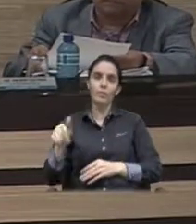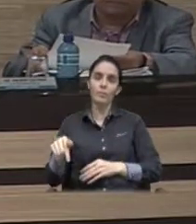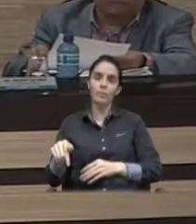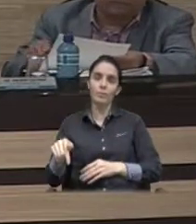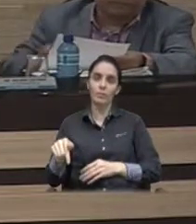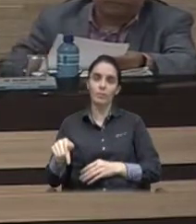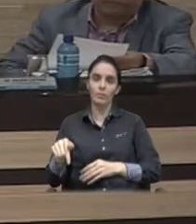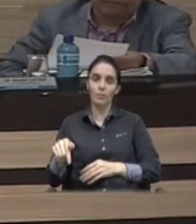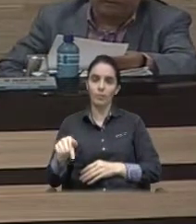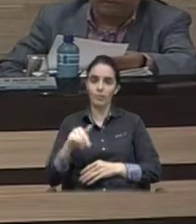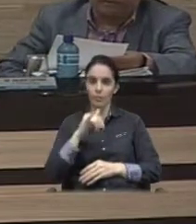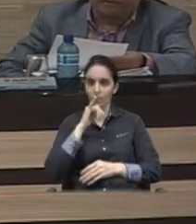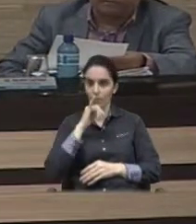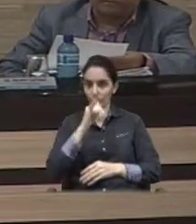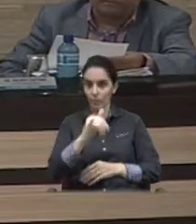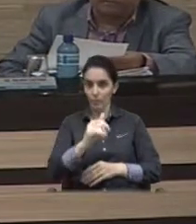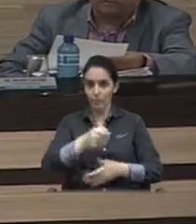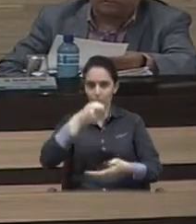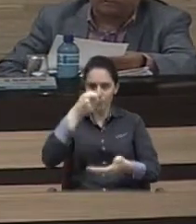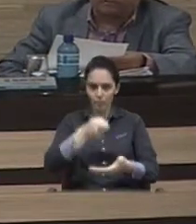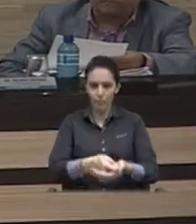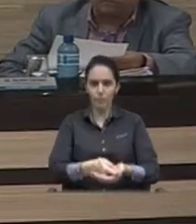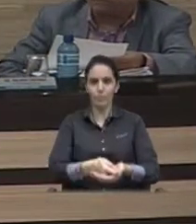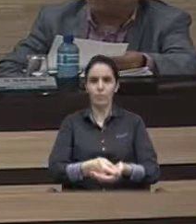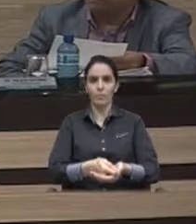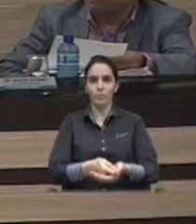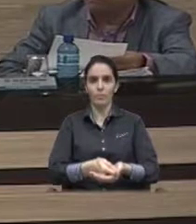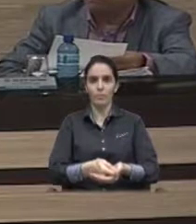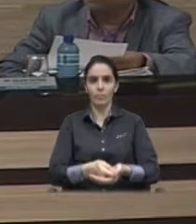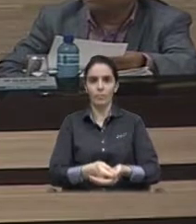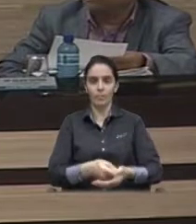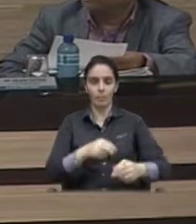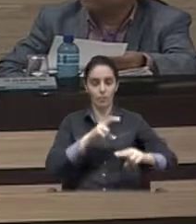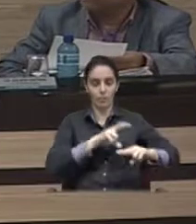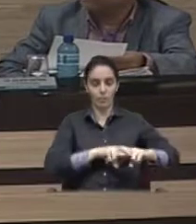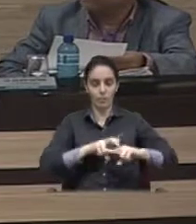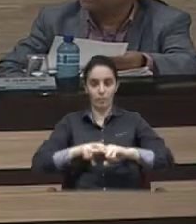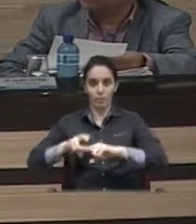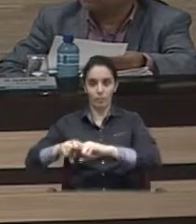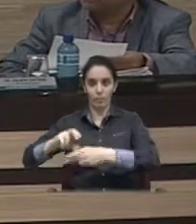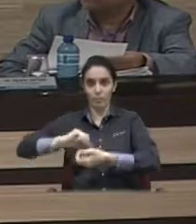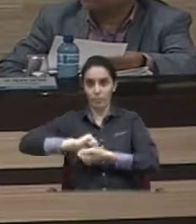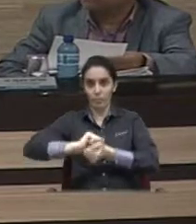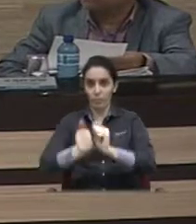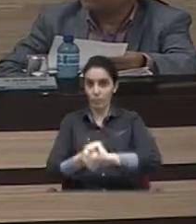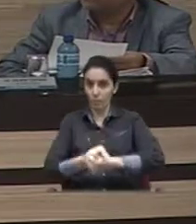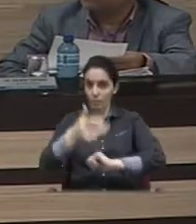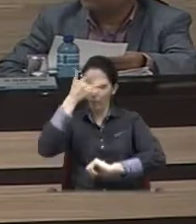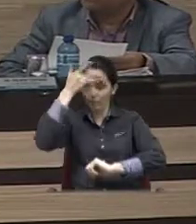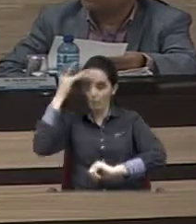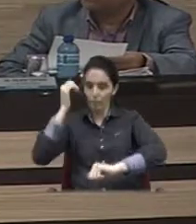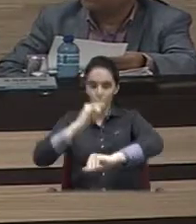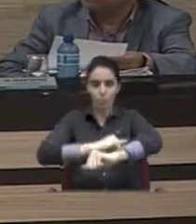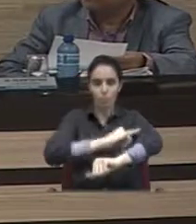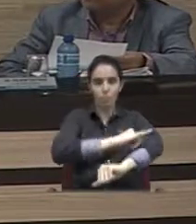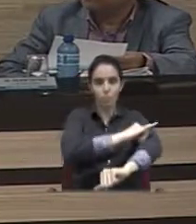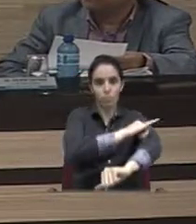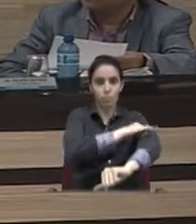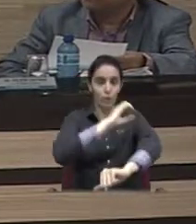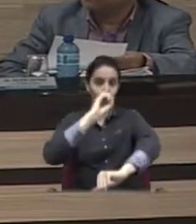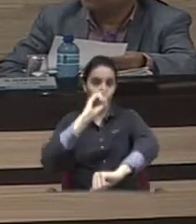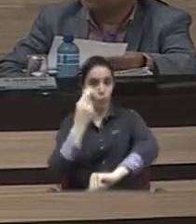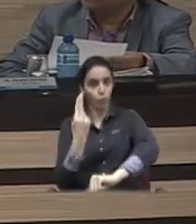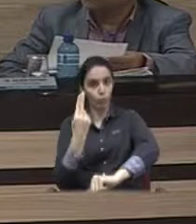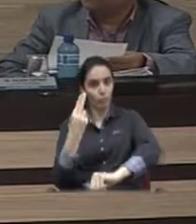235/2017, que dispõe sobre a obrigatoriedade de oferecer assentos adaptados à população obesa e ou com necessidades